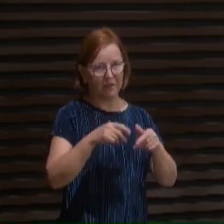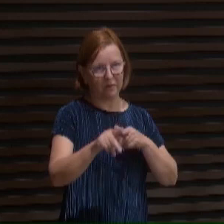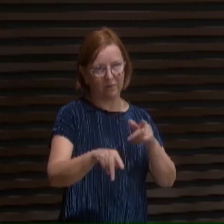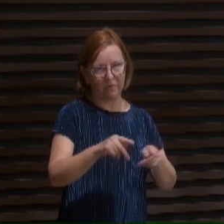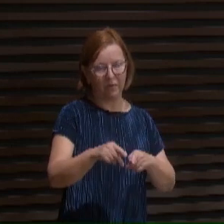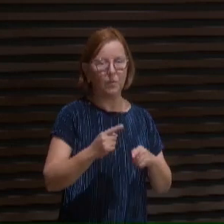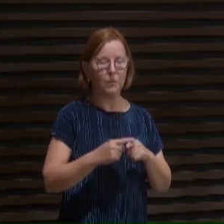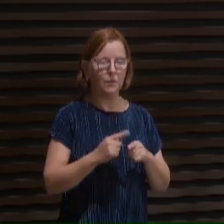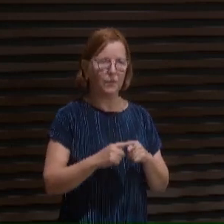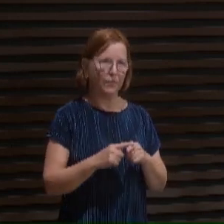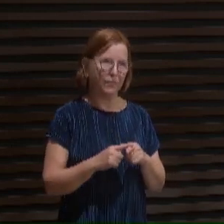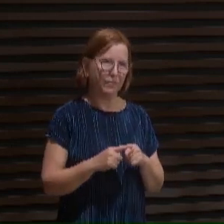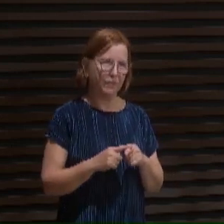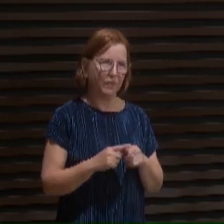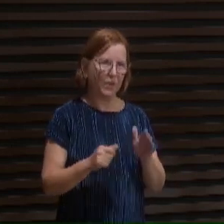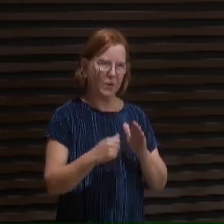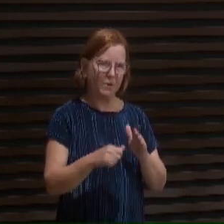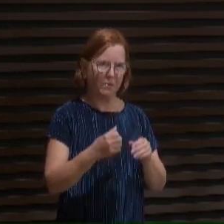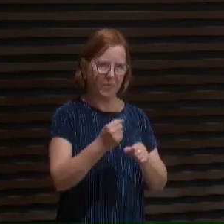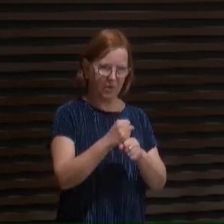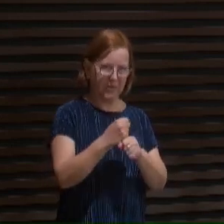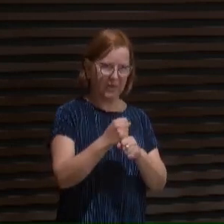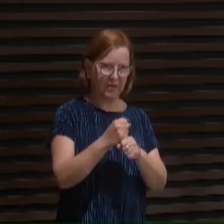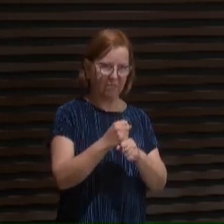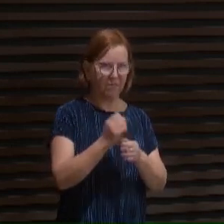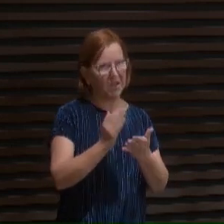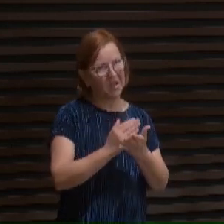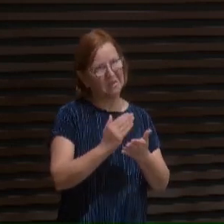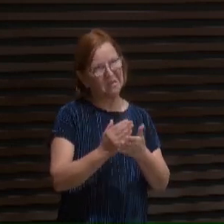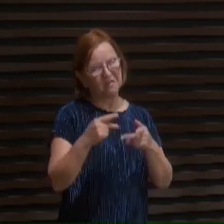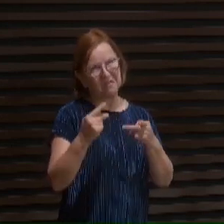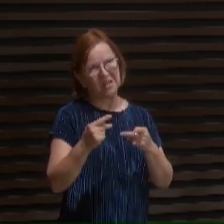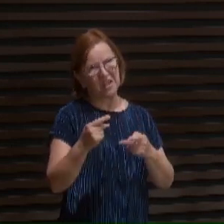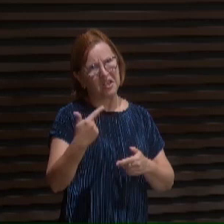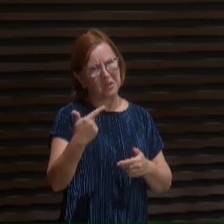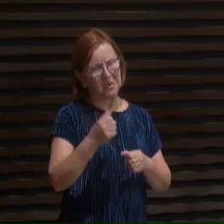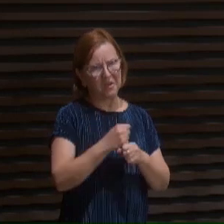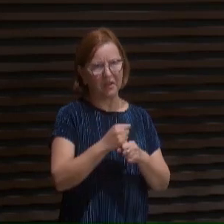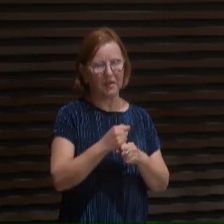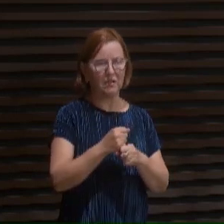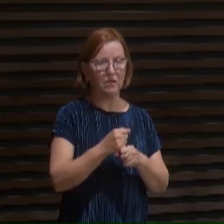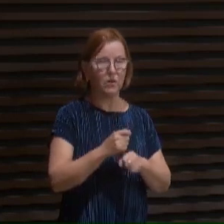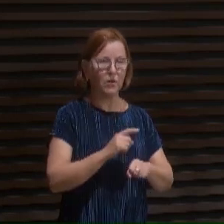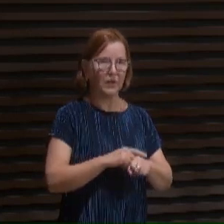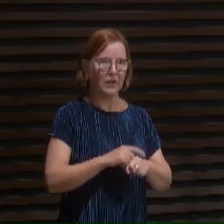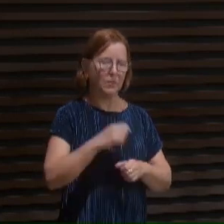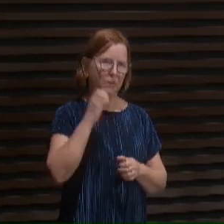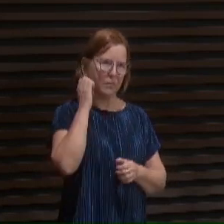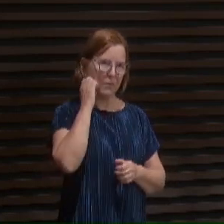os primeiros anos, alguns dizem 2 anos, foi o tempo que a sua mãe,